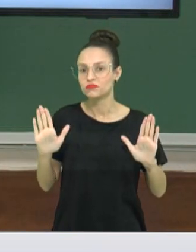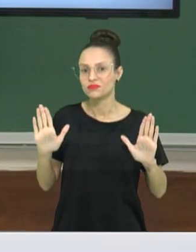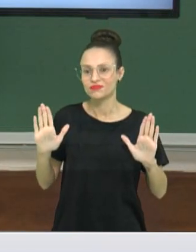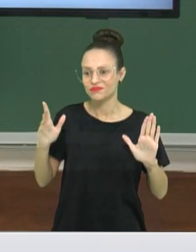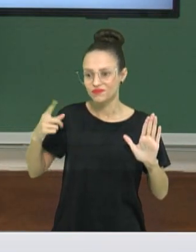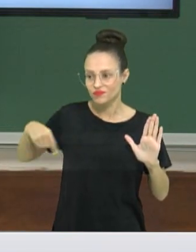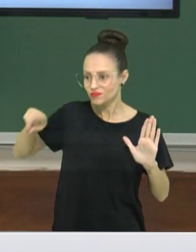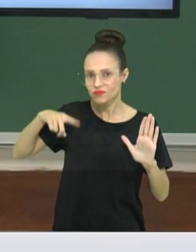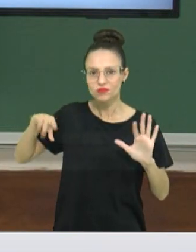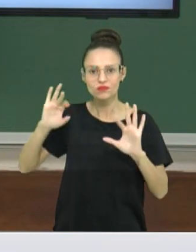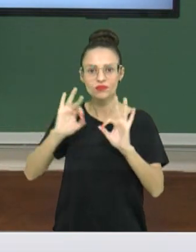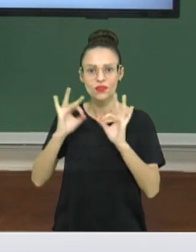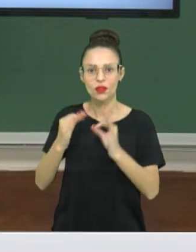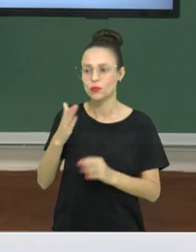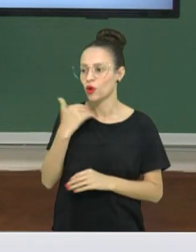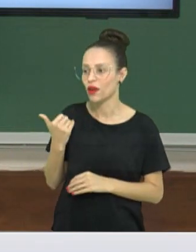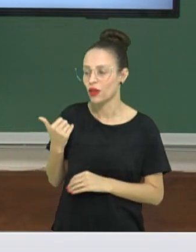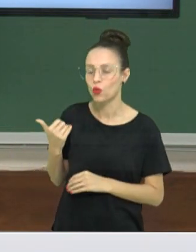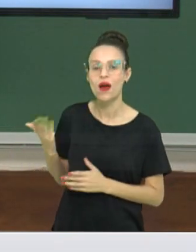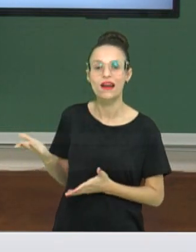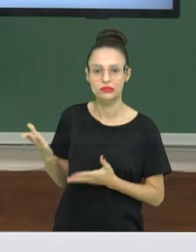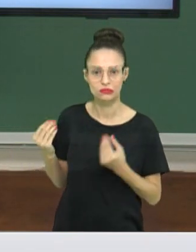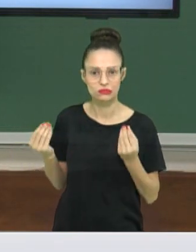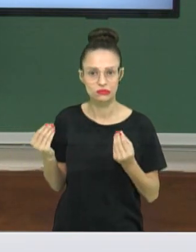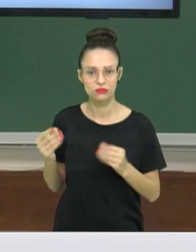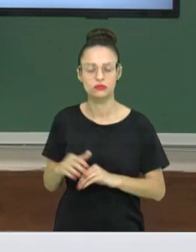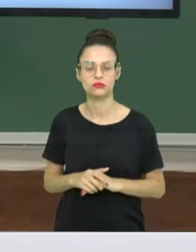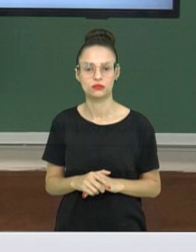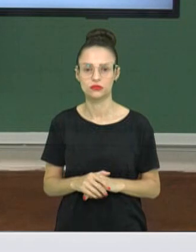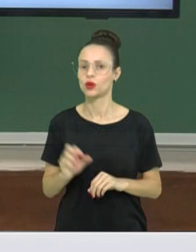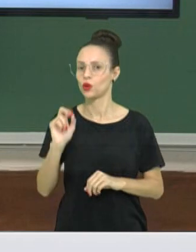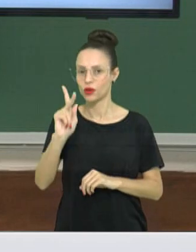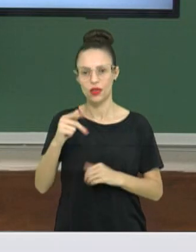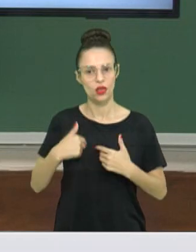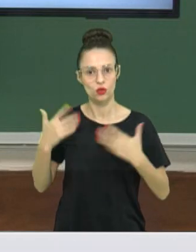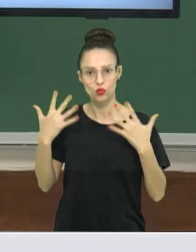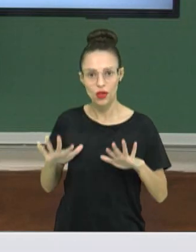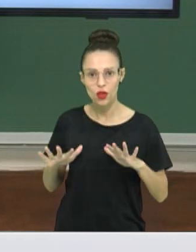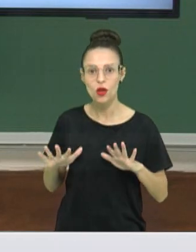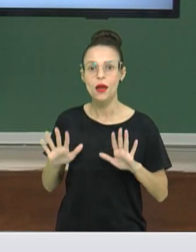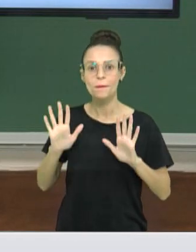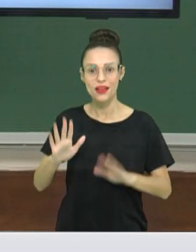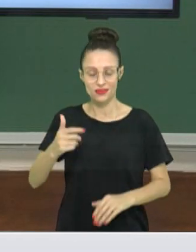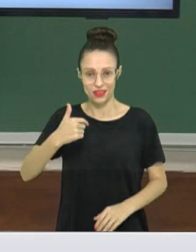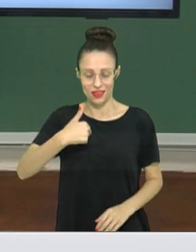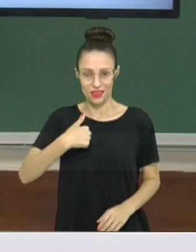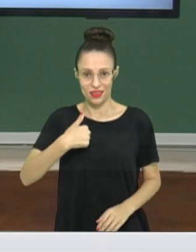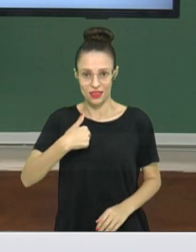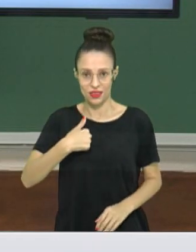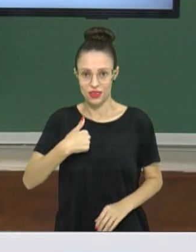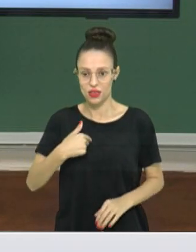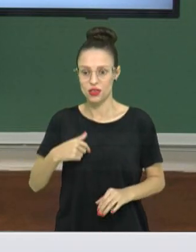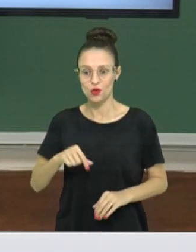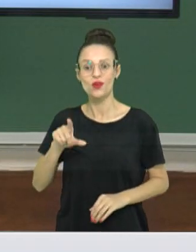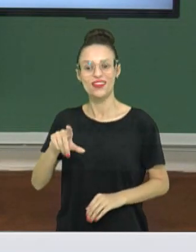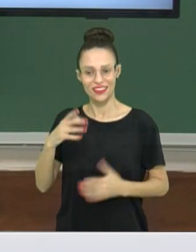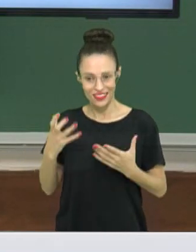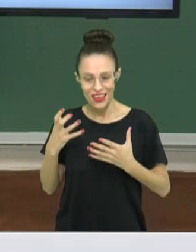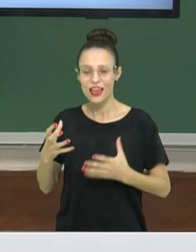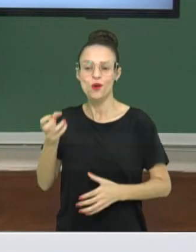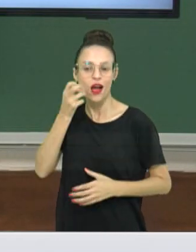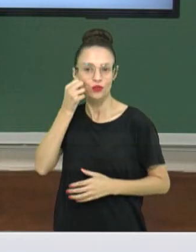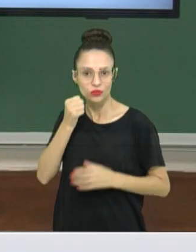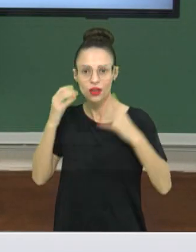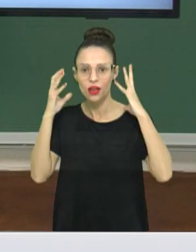meus tem e morreu, foi internado. Tá. Tudo bem, eu não quero. Mas quando eu vou, por livre e espontânea vontade, pegar